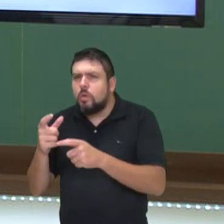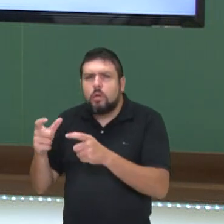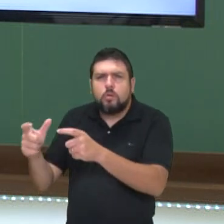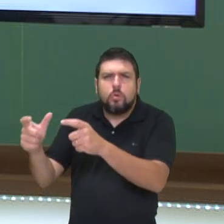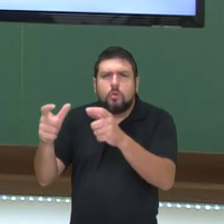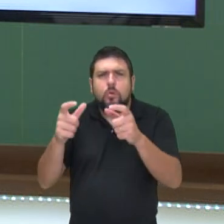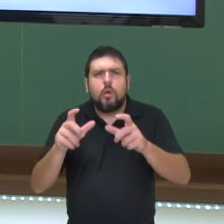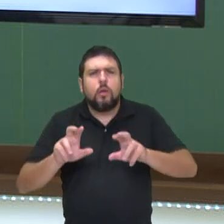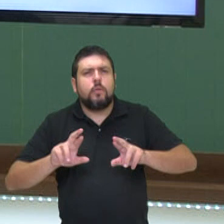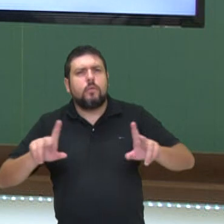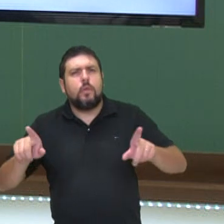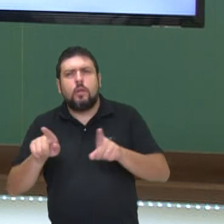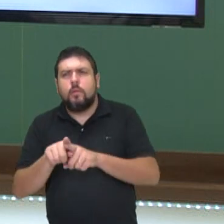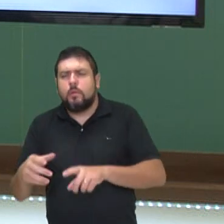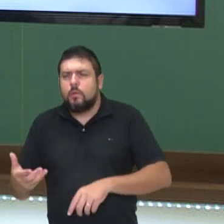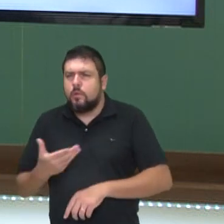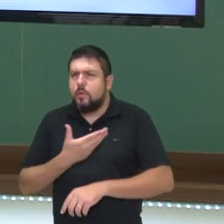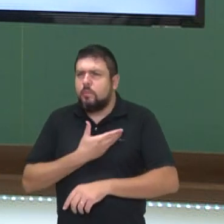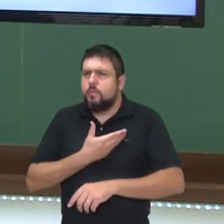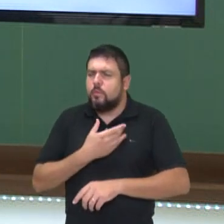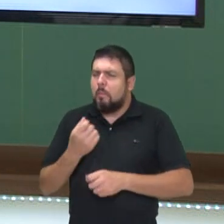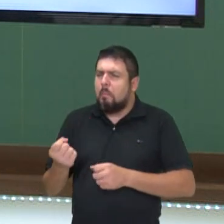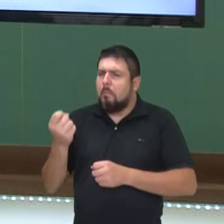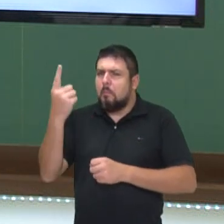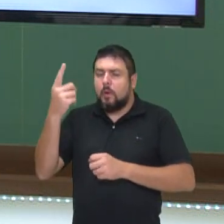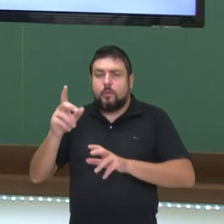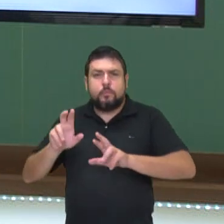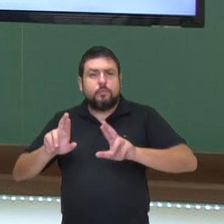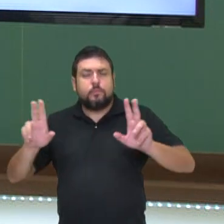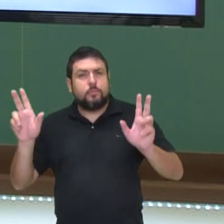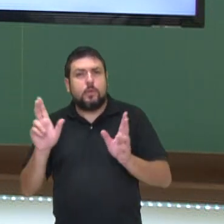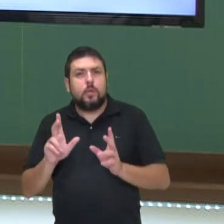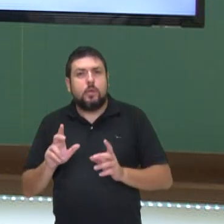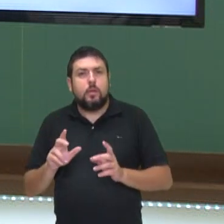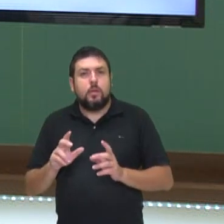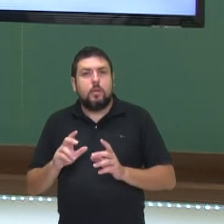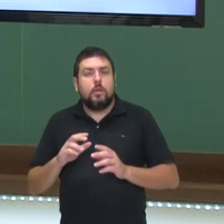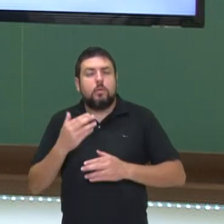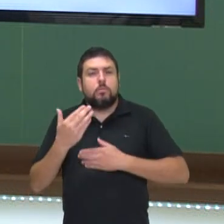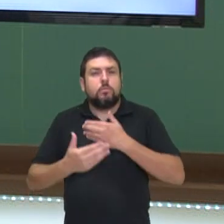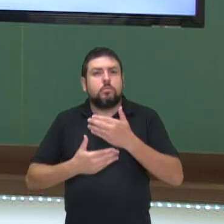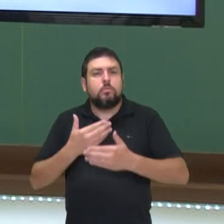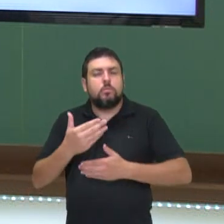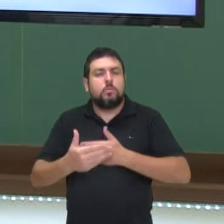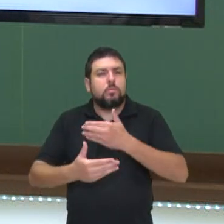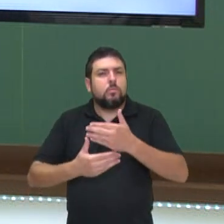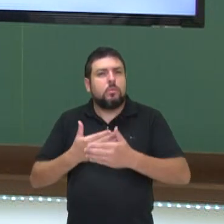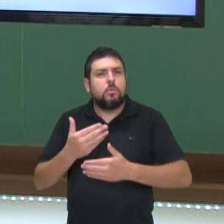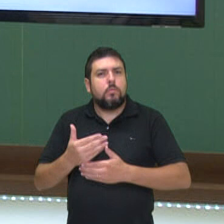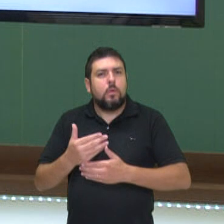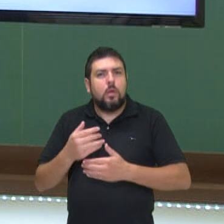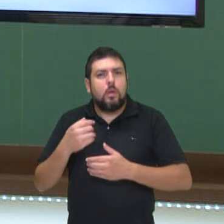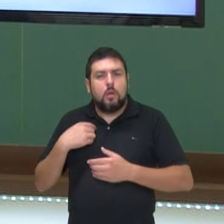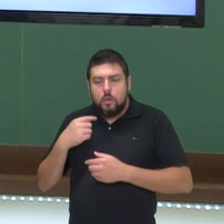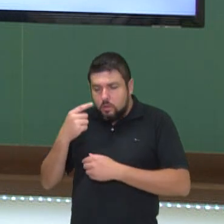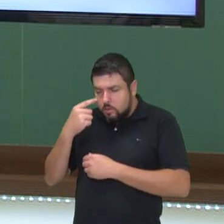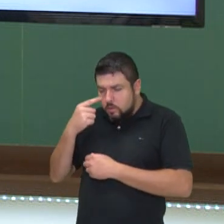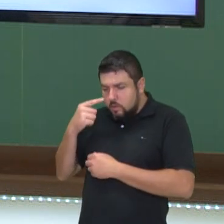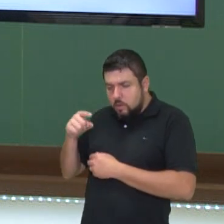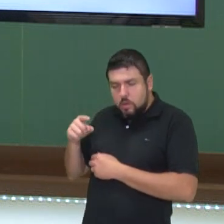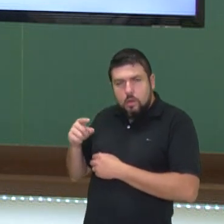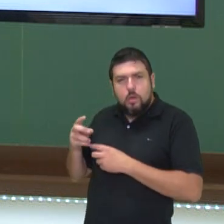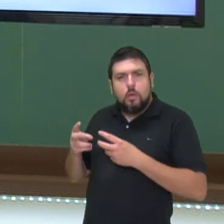diferentes, amizades diferentes e não têm a percepção até que encontram algo equivocado e